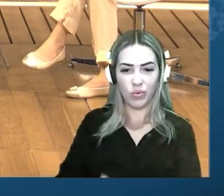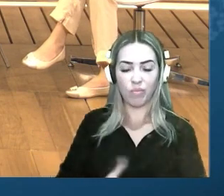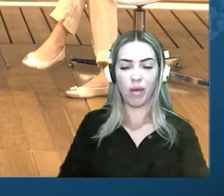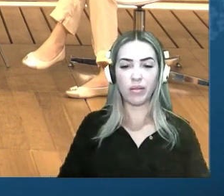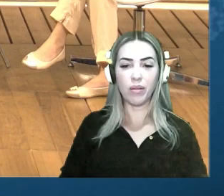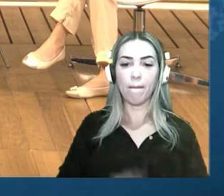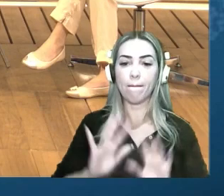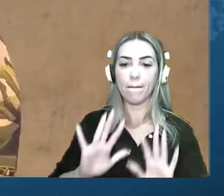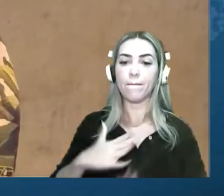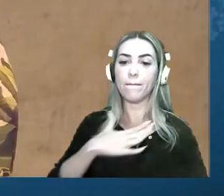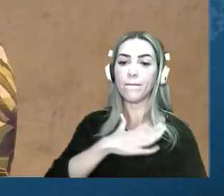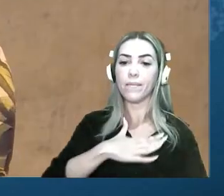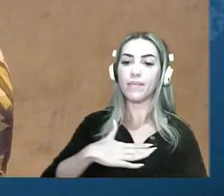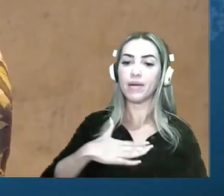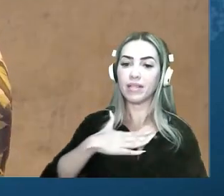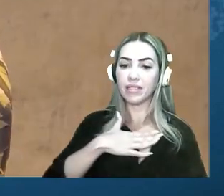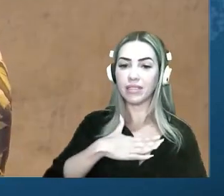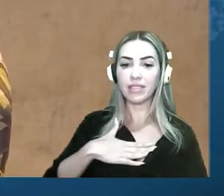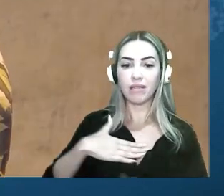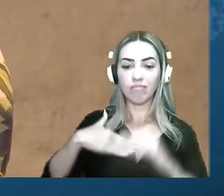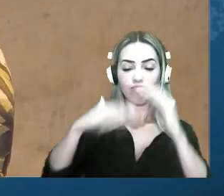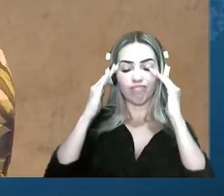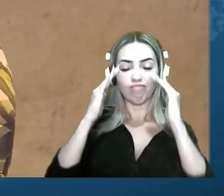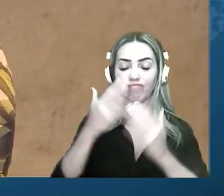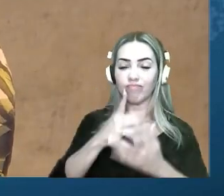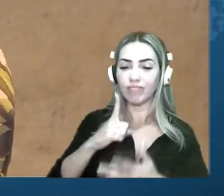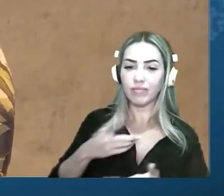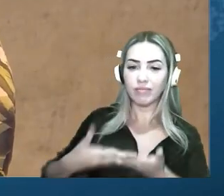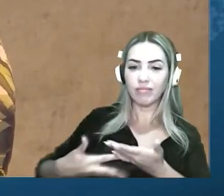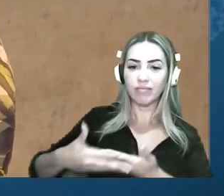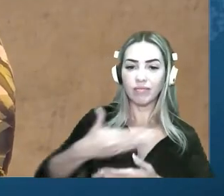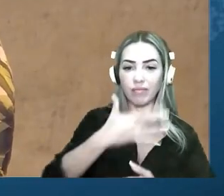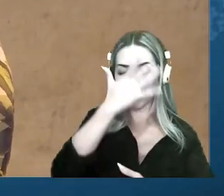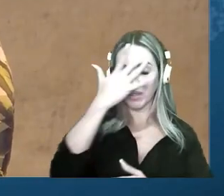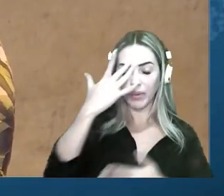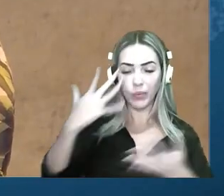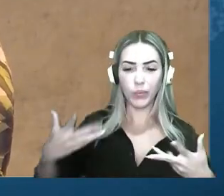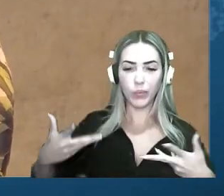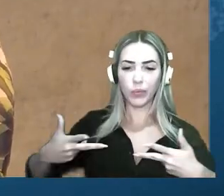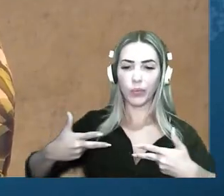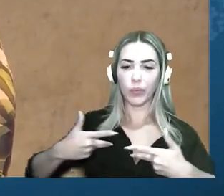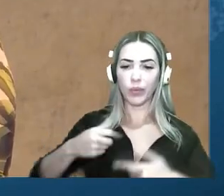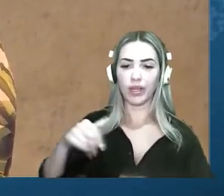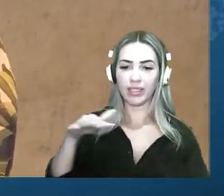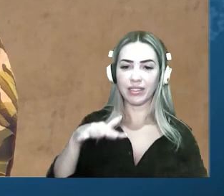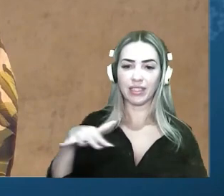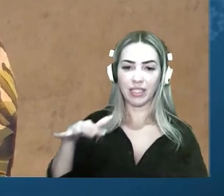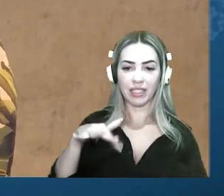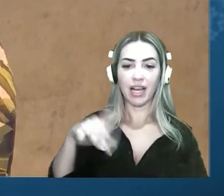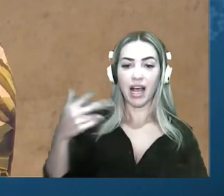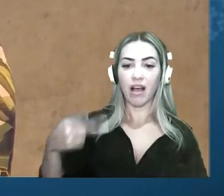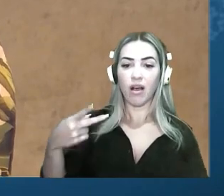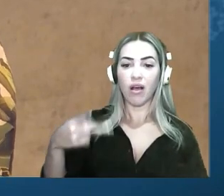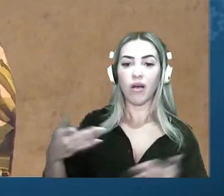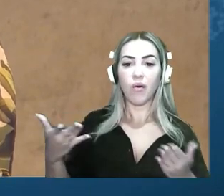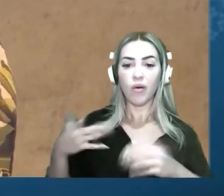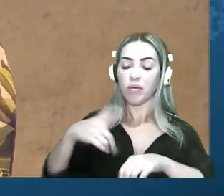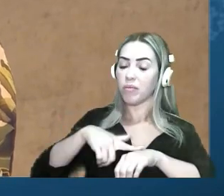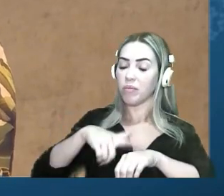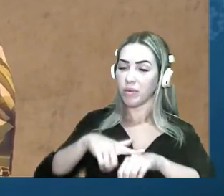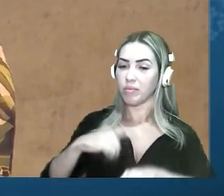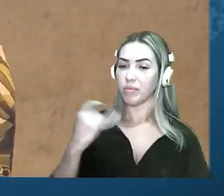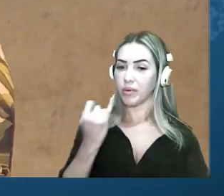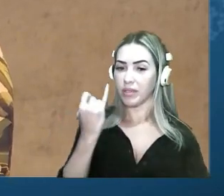uma honra estar nesse simpósio com pessoas de tão grande qualidade e num momento tão relevante que nós estamos vivendo